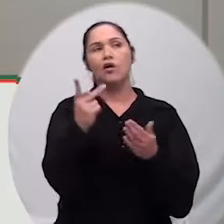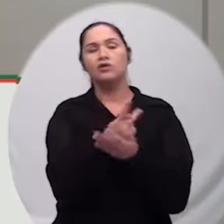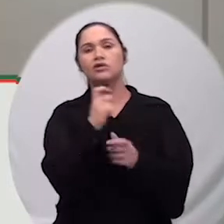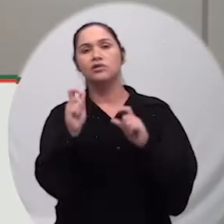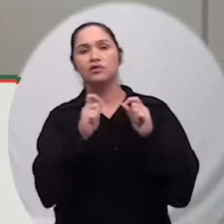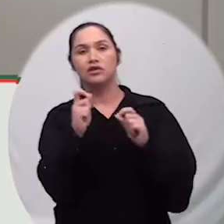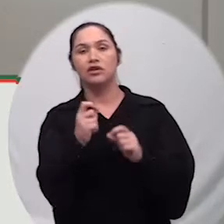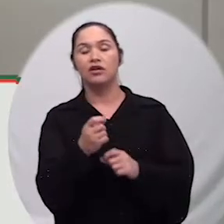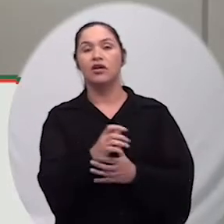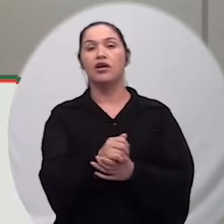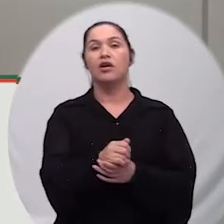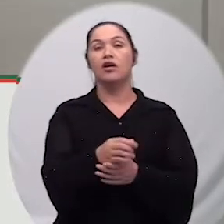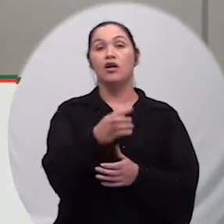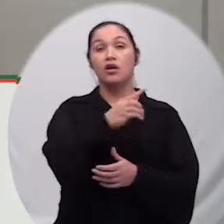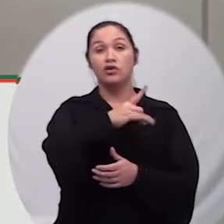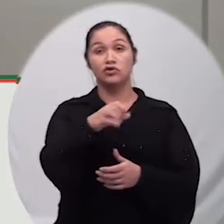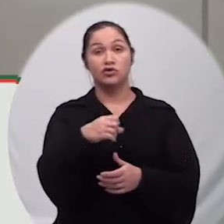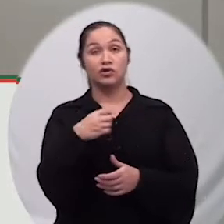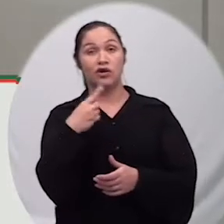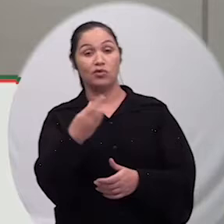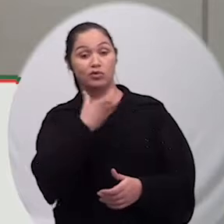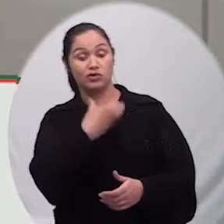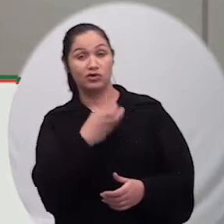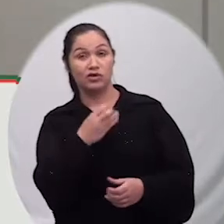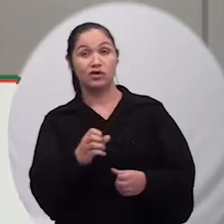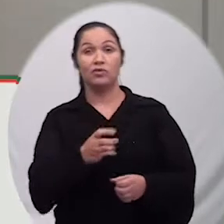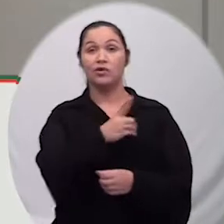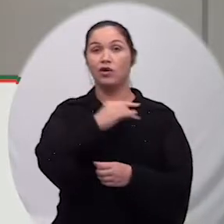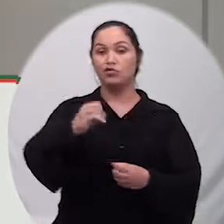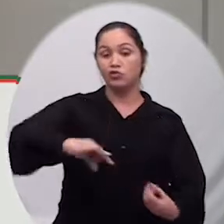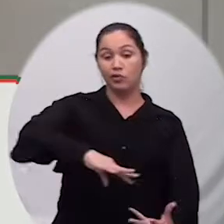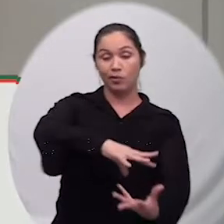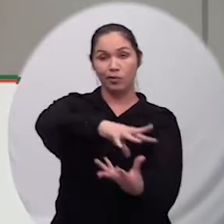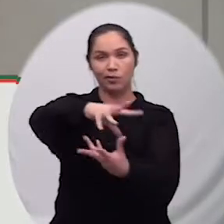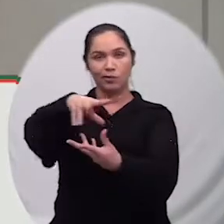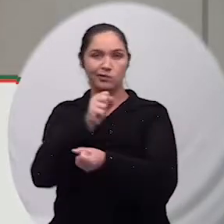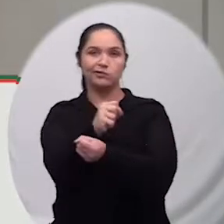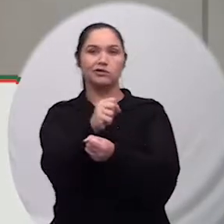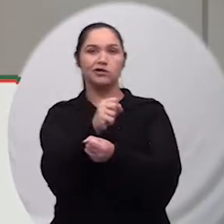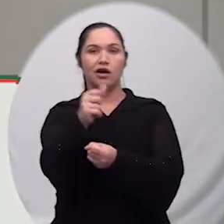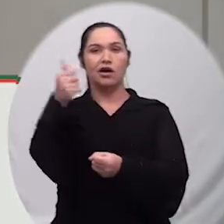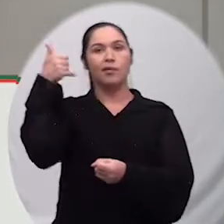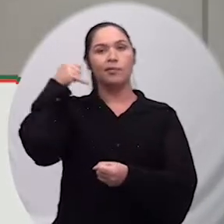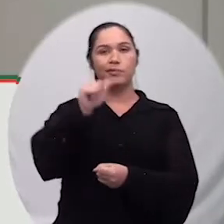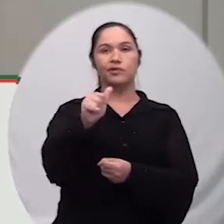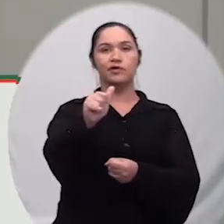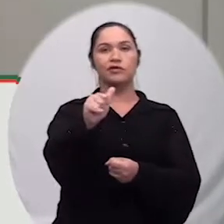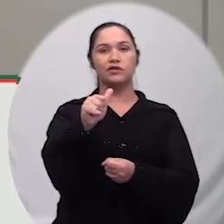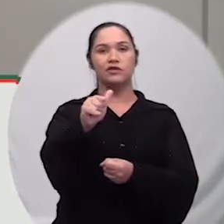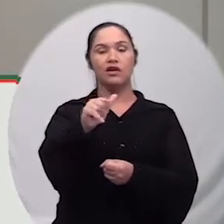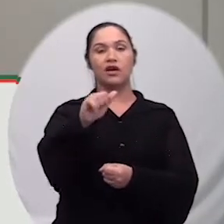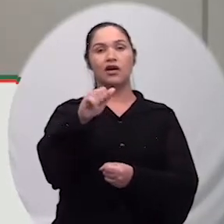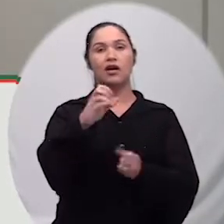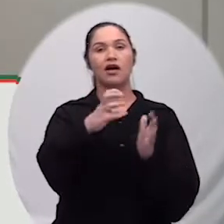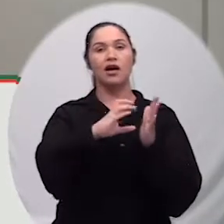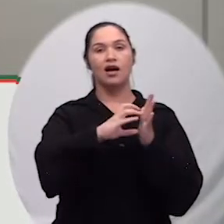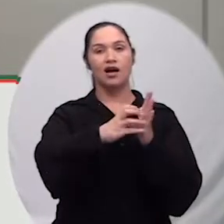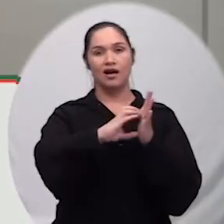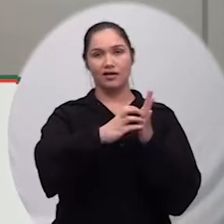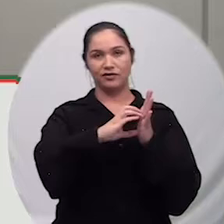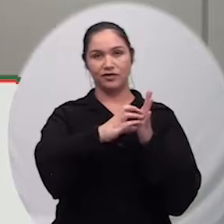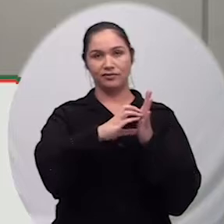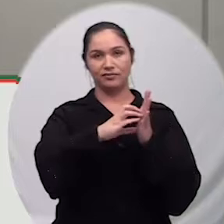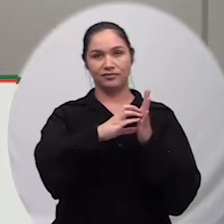é o dia que se comemora o Dia Mundial de Combate à AIDS. E por que eu trago à tona esse debate? Porque Criciúma é um dos poucos